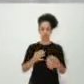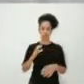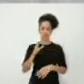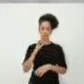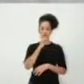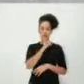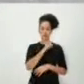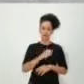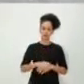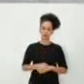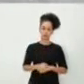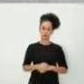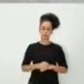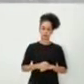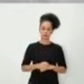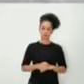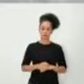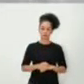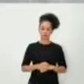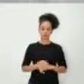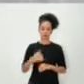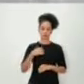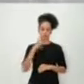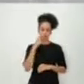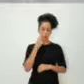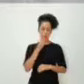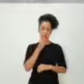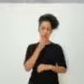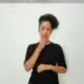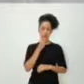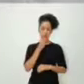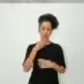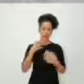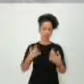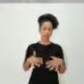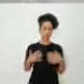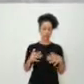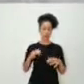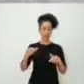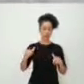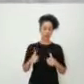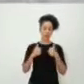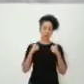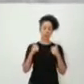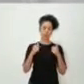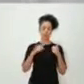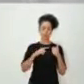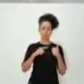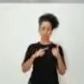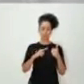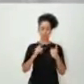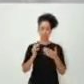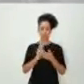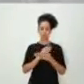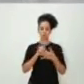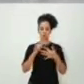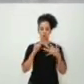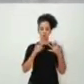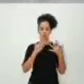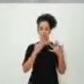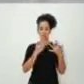rapidamente vi uma oportunidade bastante grande de melhoria a partir de algumas colocações pedidos de